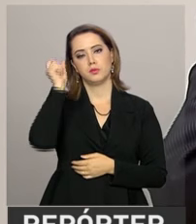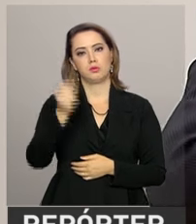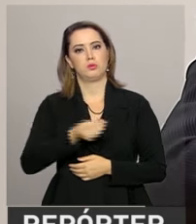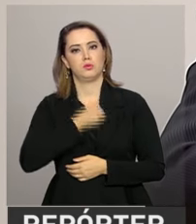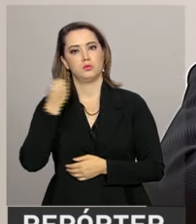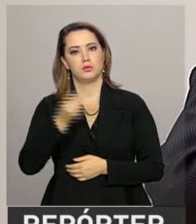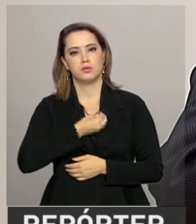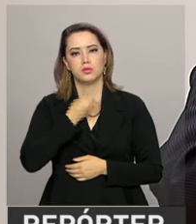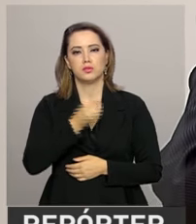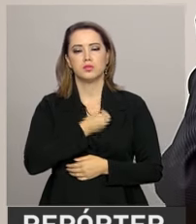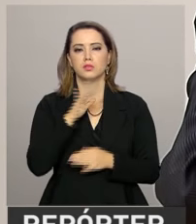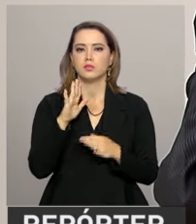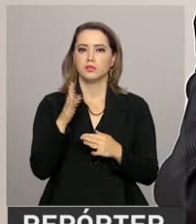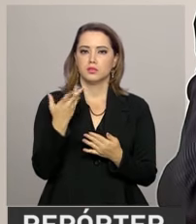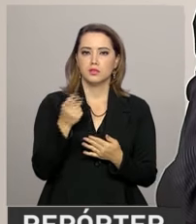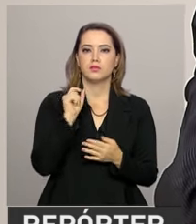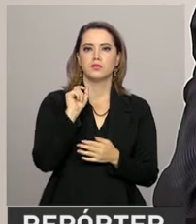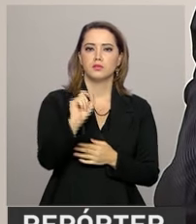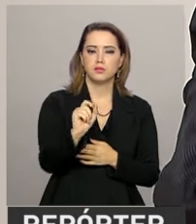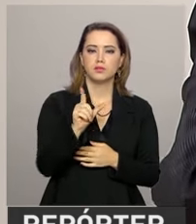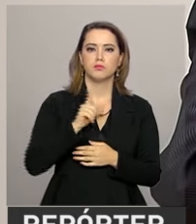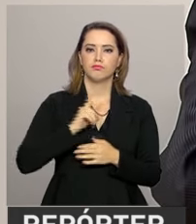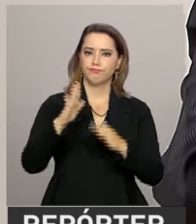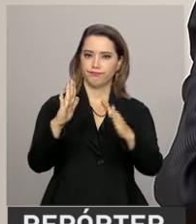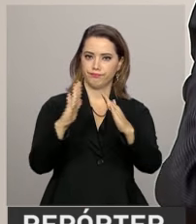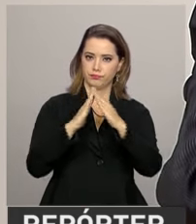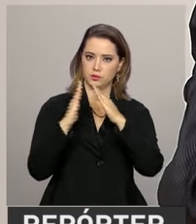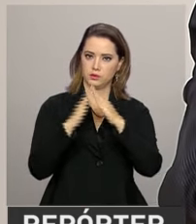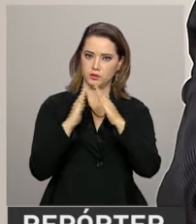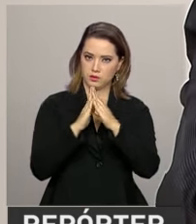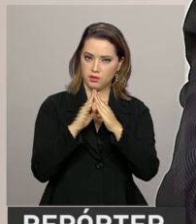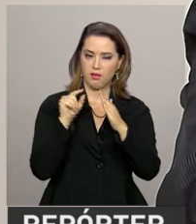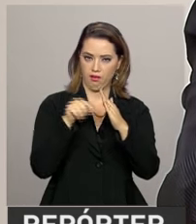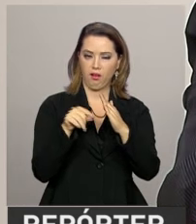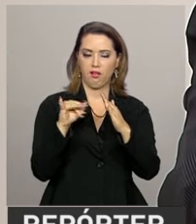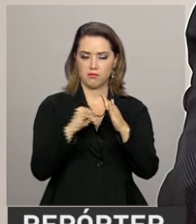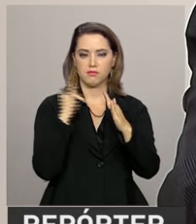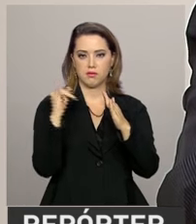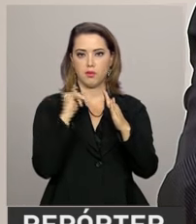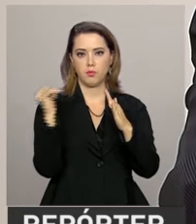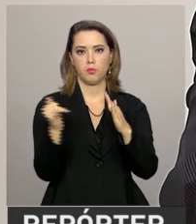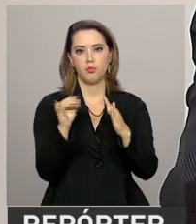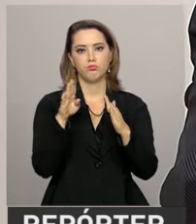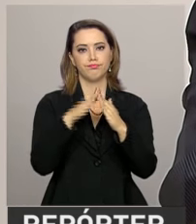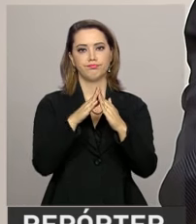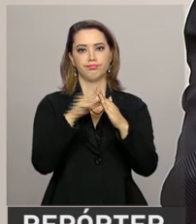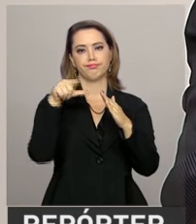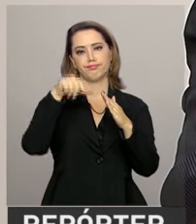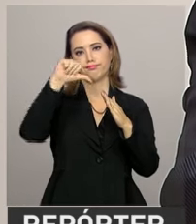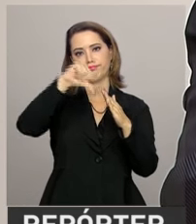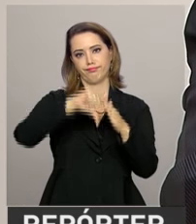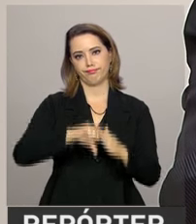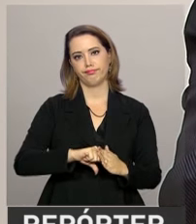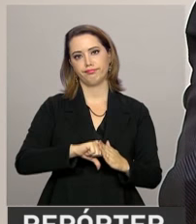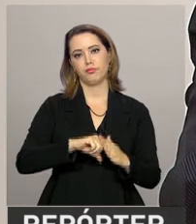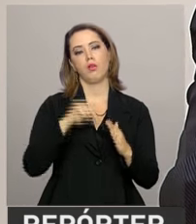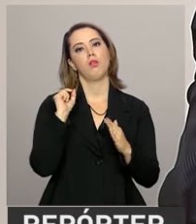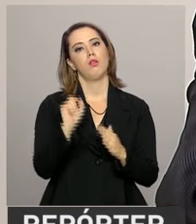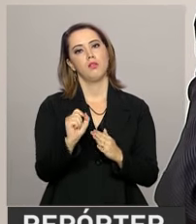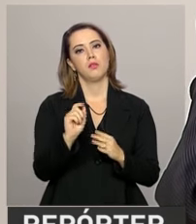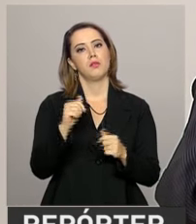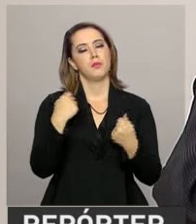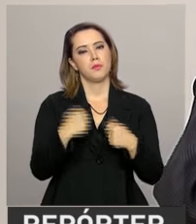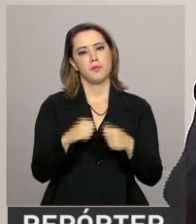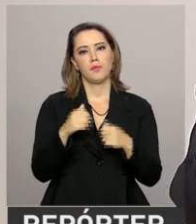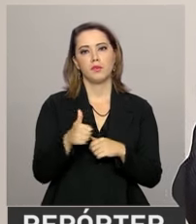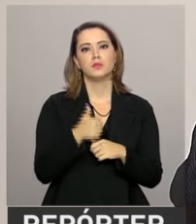algo que entra na estatística como residência tem a importância como residência para o brasileiro mas tá em condições muito aqu